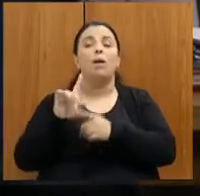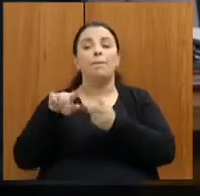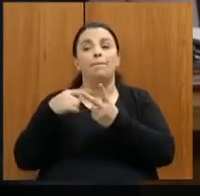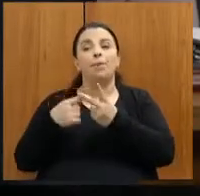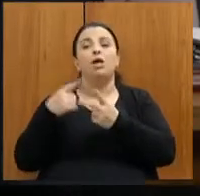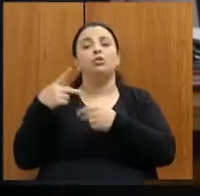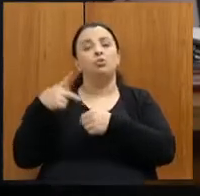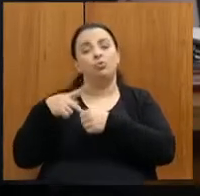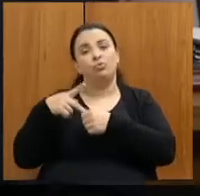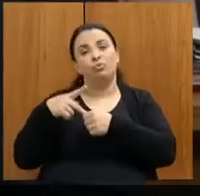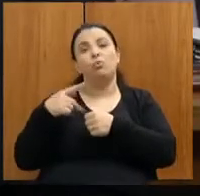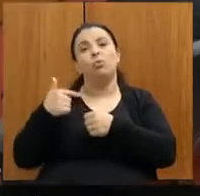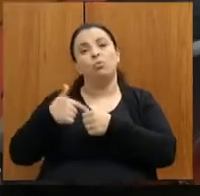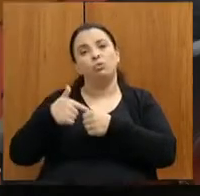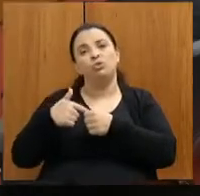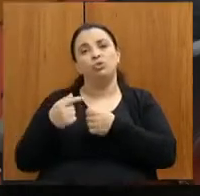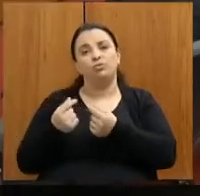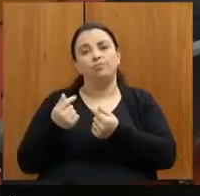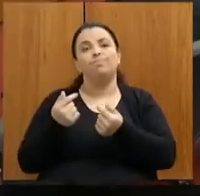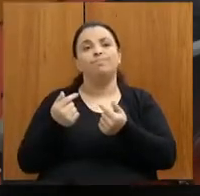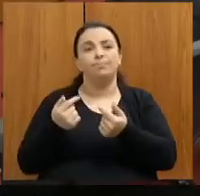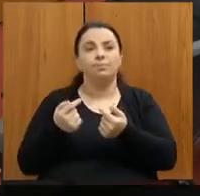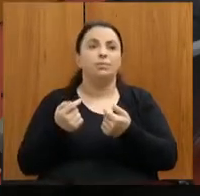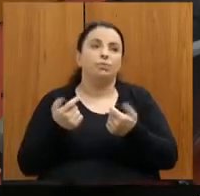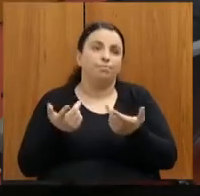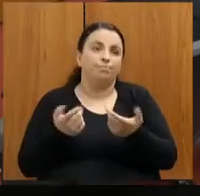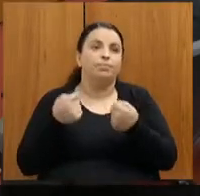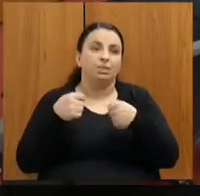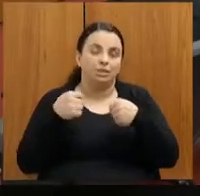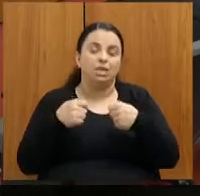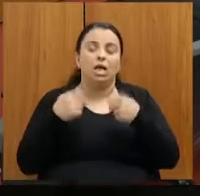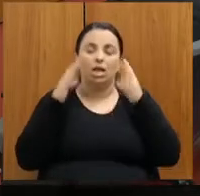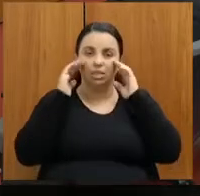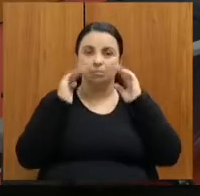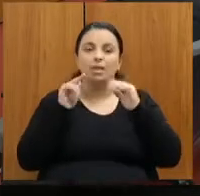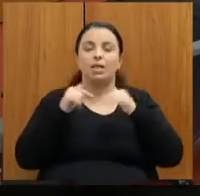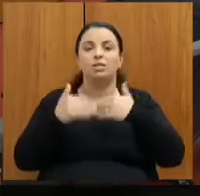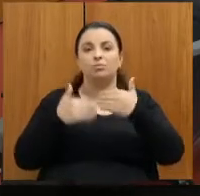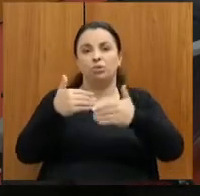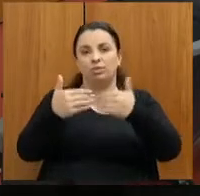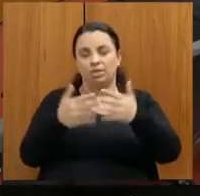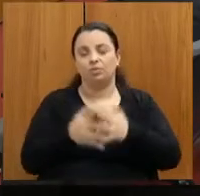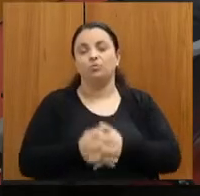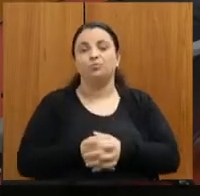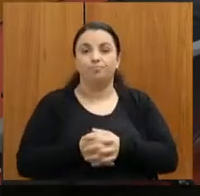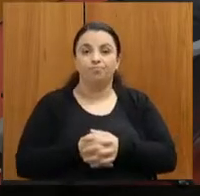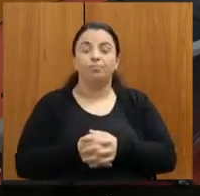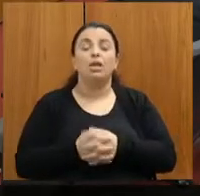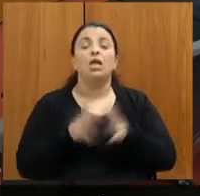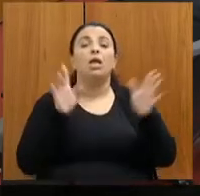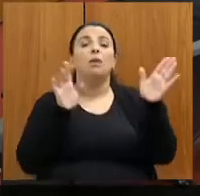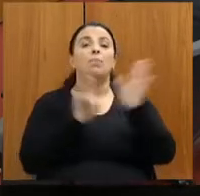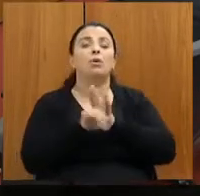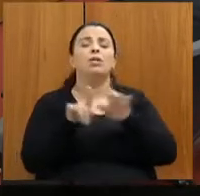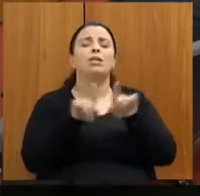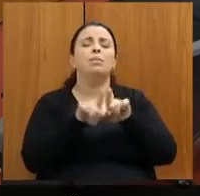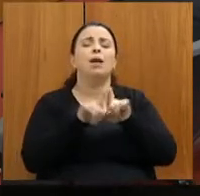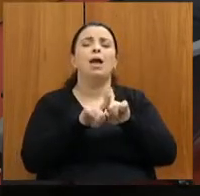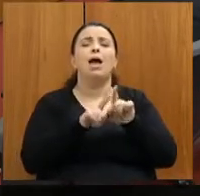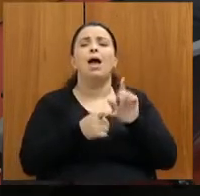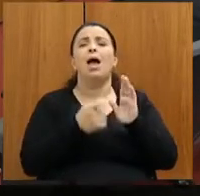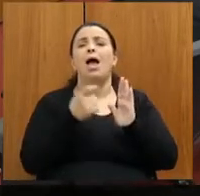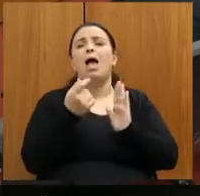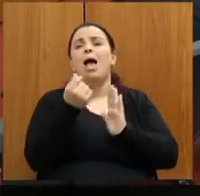desse processo tá é gostaria de fazer uma pergunta a respeito da taxa de licenciamento